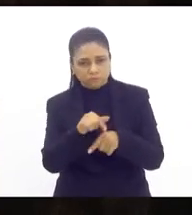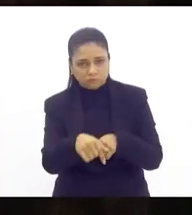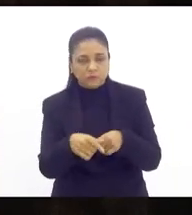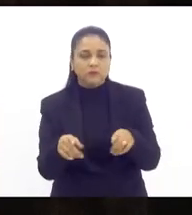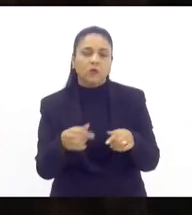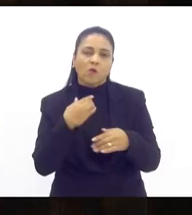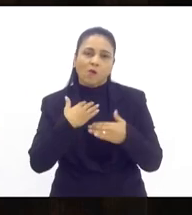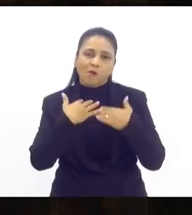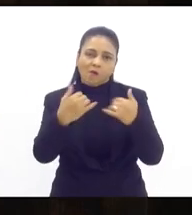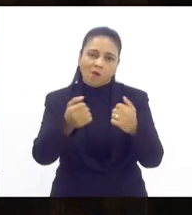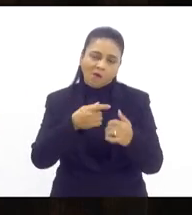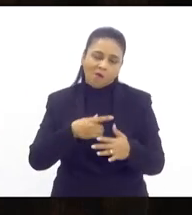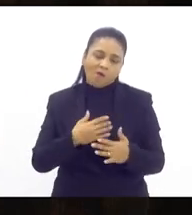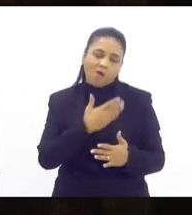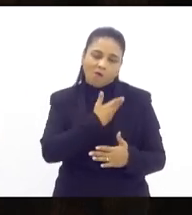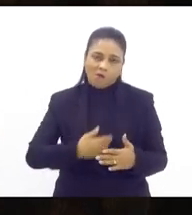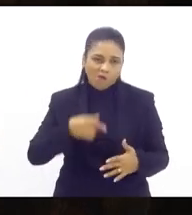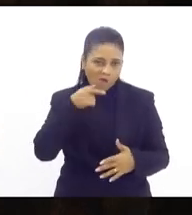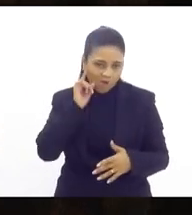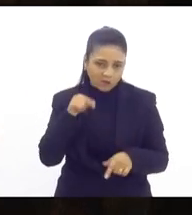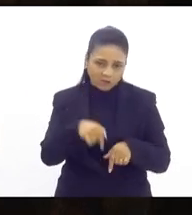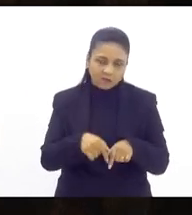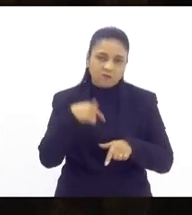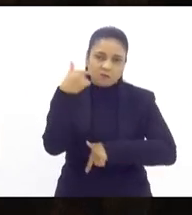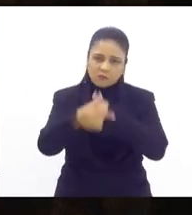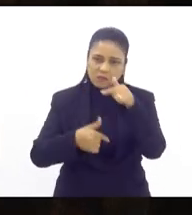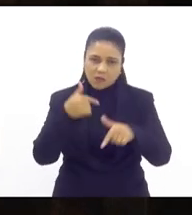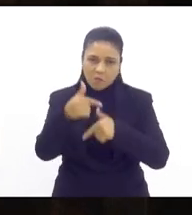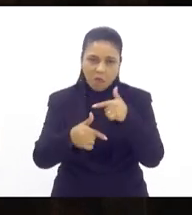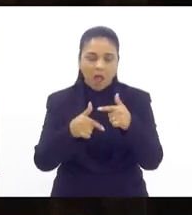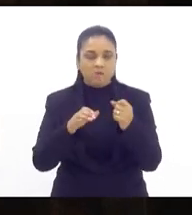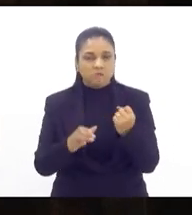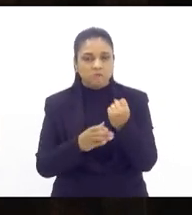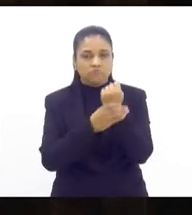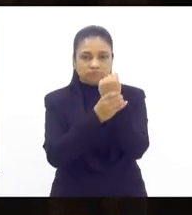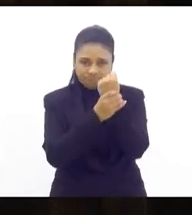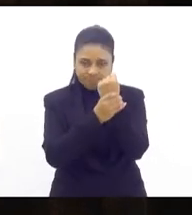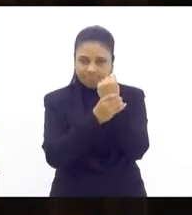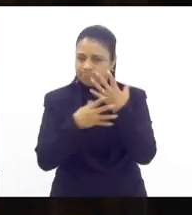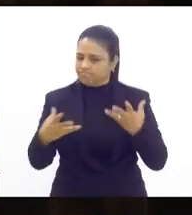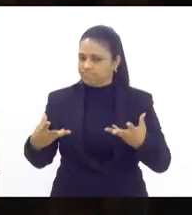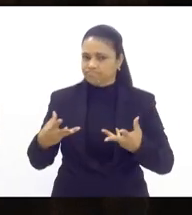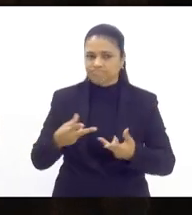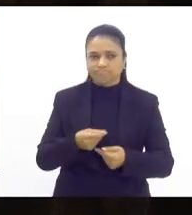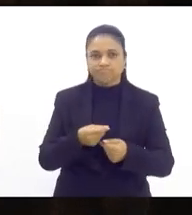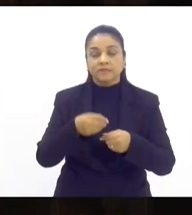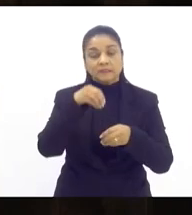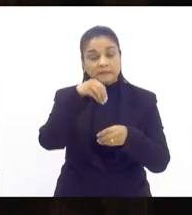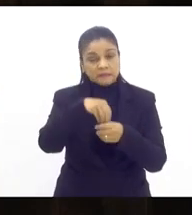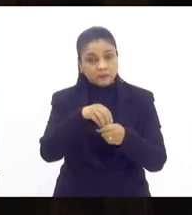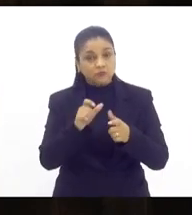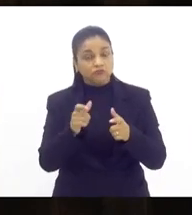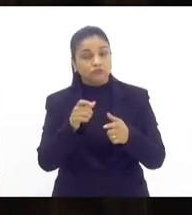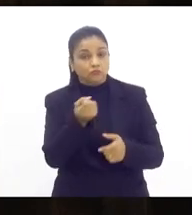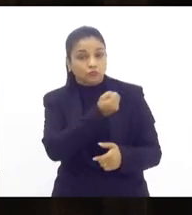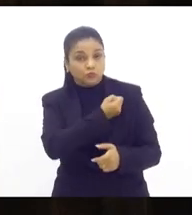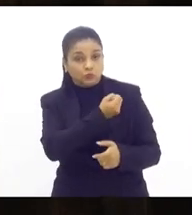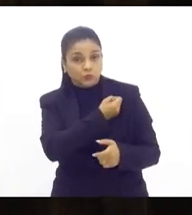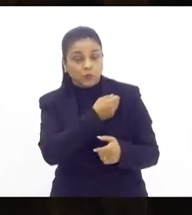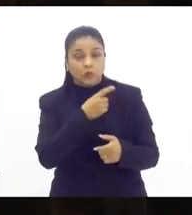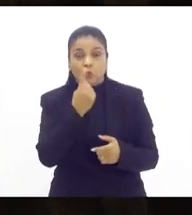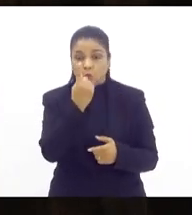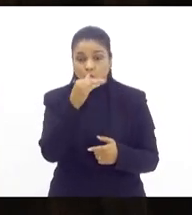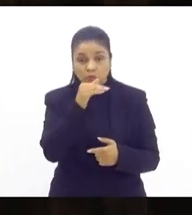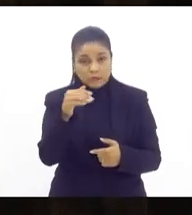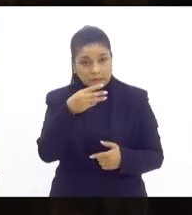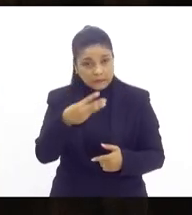pública sobre isso foi colocado o excelente trabalho que as forças de seguranças fazem dentro né do quantitativo que é um terço que hoje a polícia tem